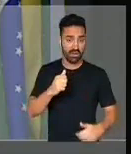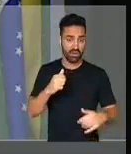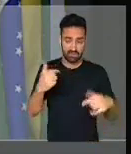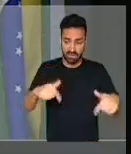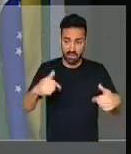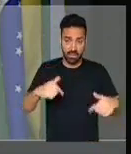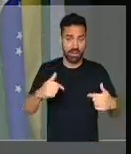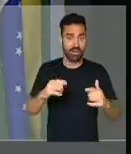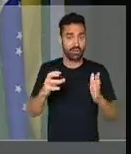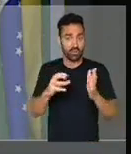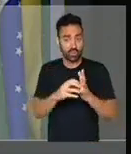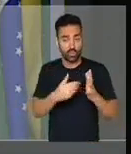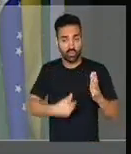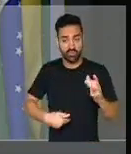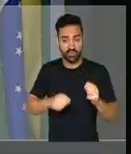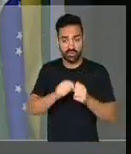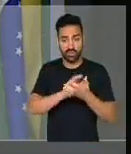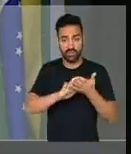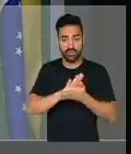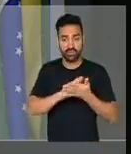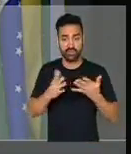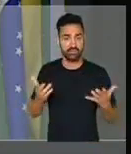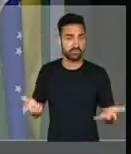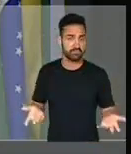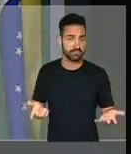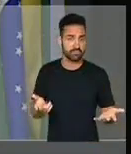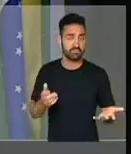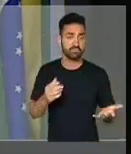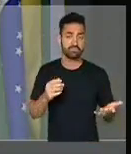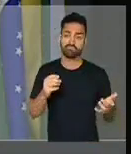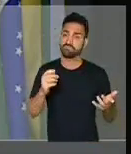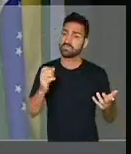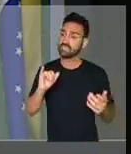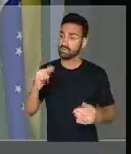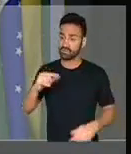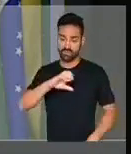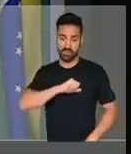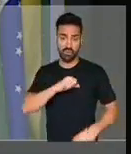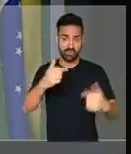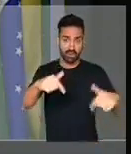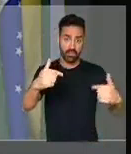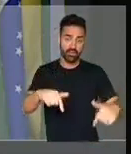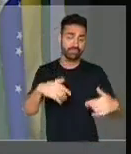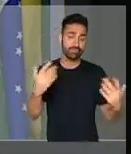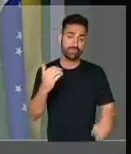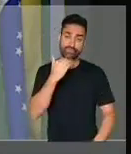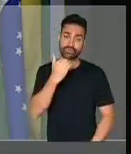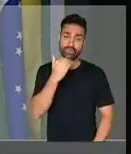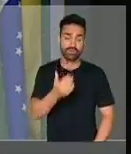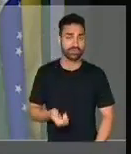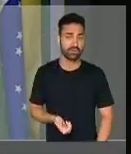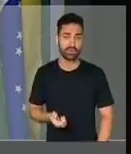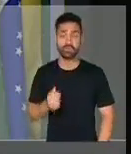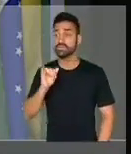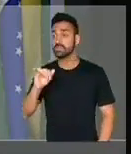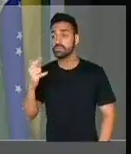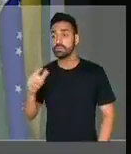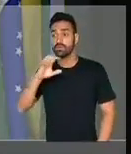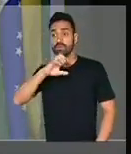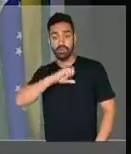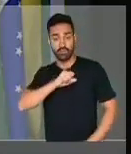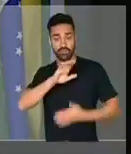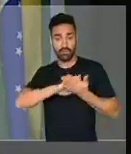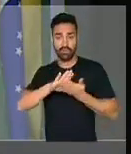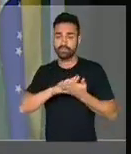serviço público que você está trabalhando, o teu trabalho, seja ele na iniciativa privada ou pública, se você não ama a atividade